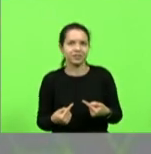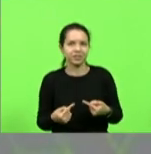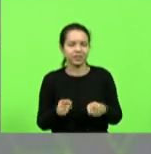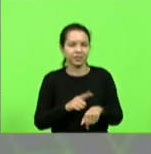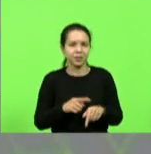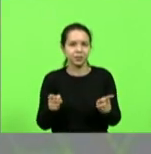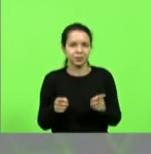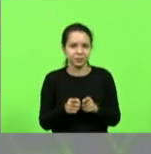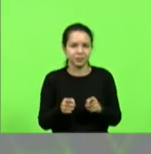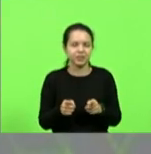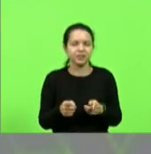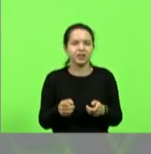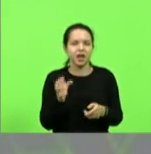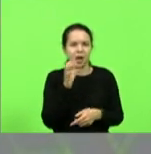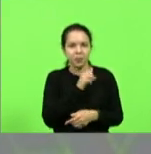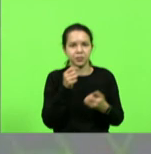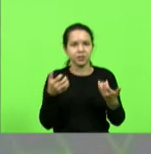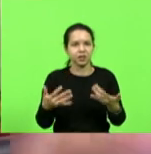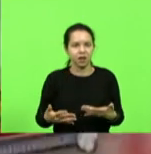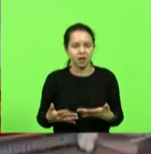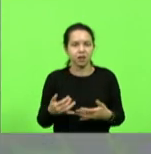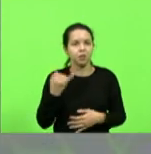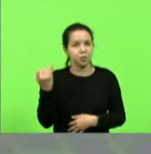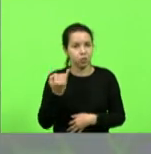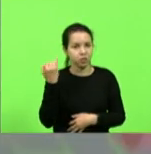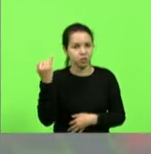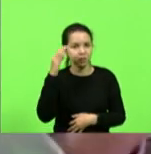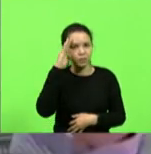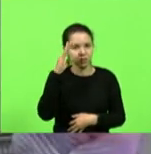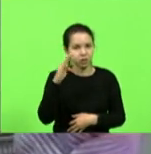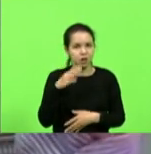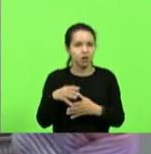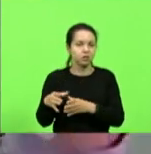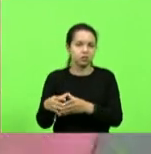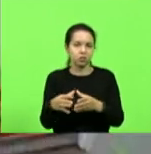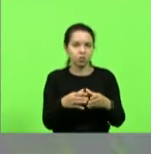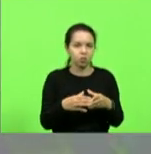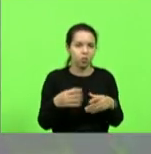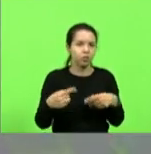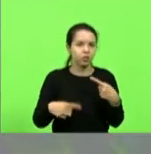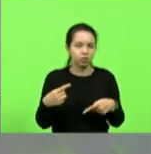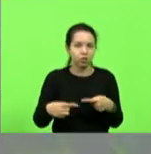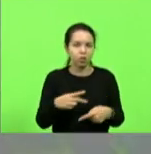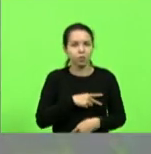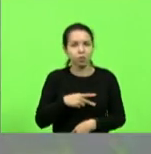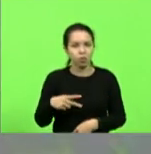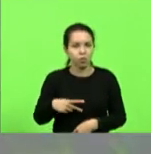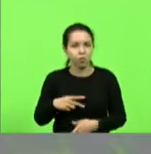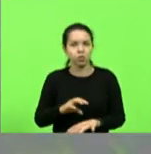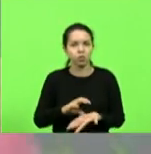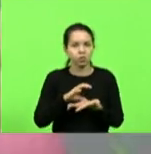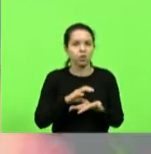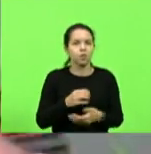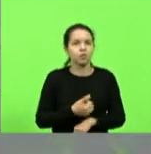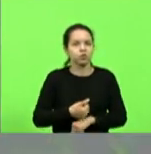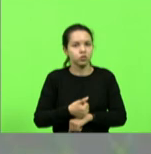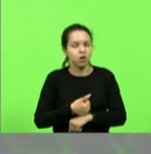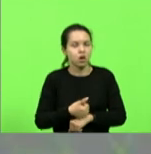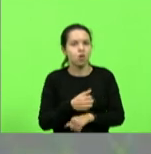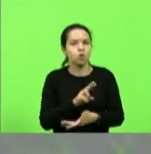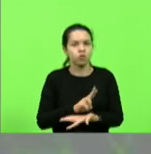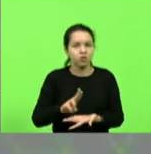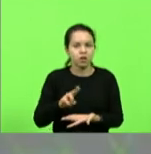esgotando, né, a importância fundamental, né, dos conselhos setoriais de políticas públicas, dos conselhos profissionais, das universidades,